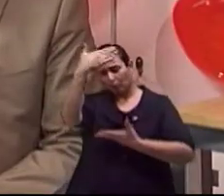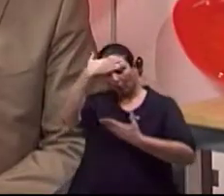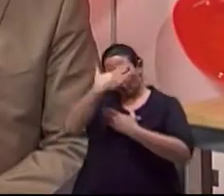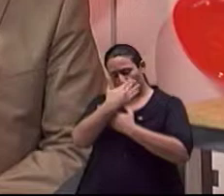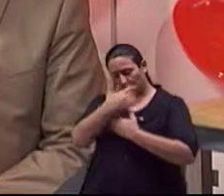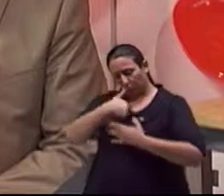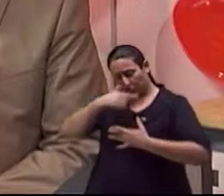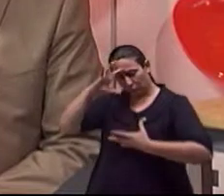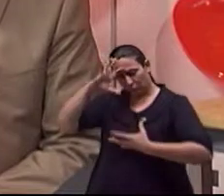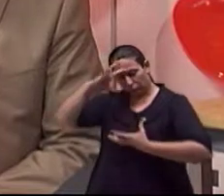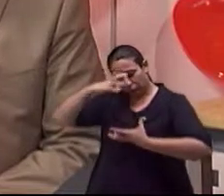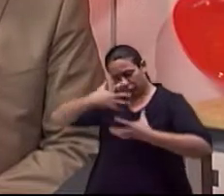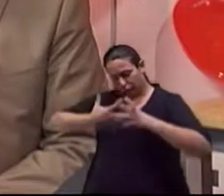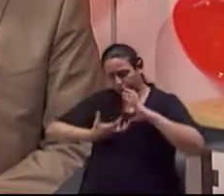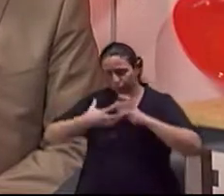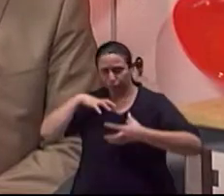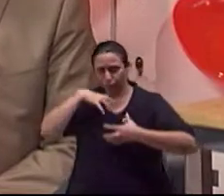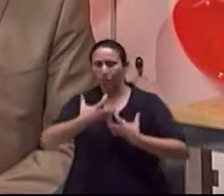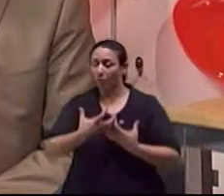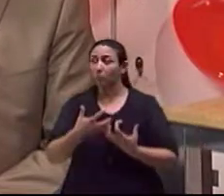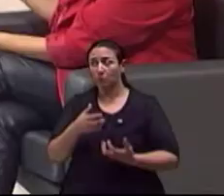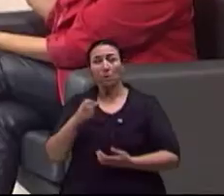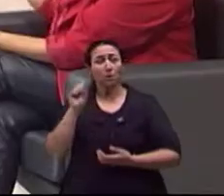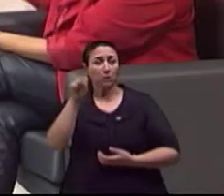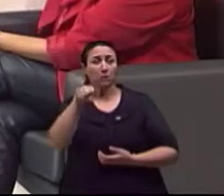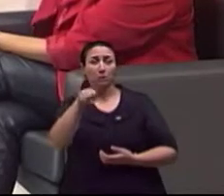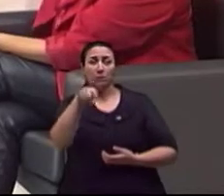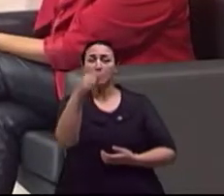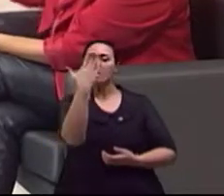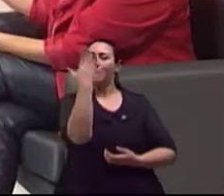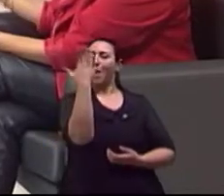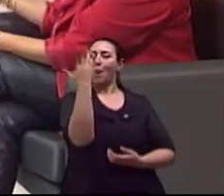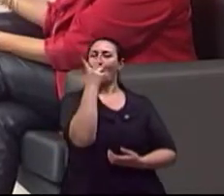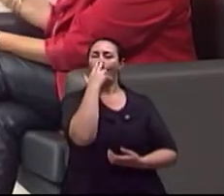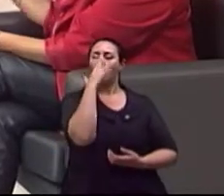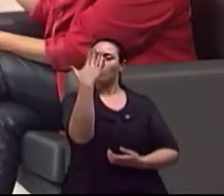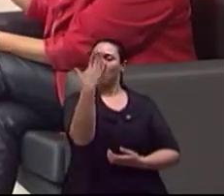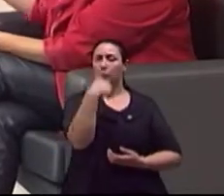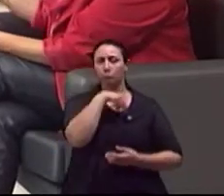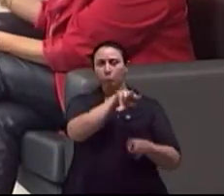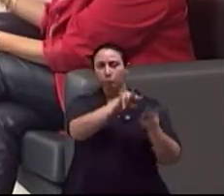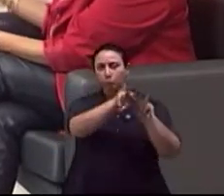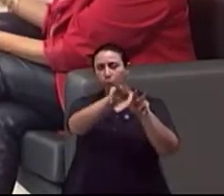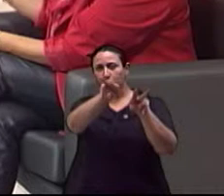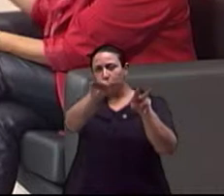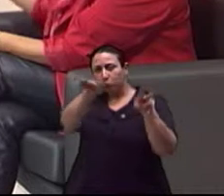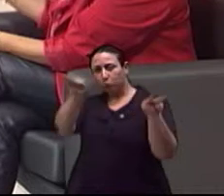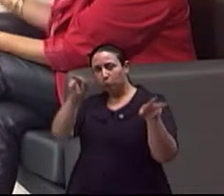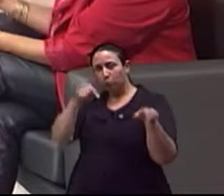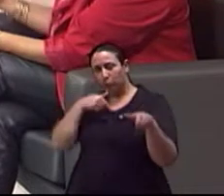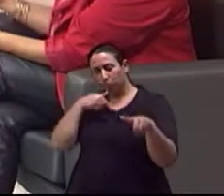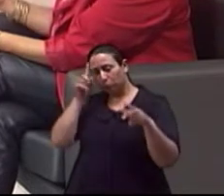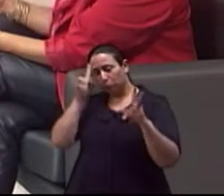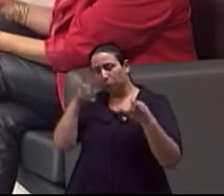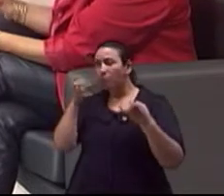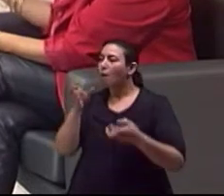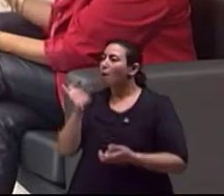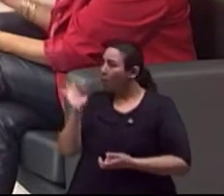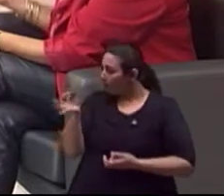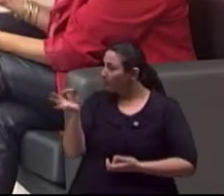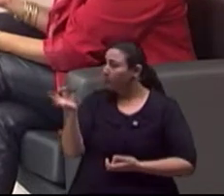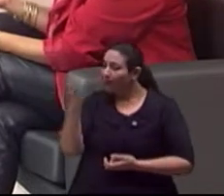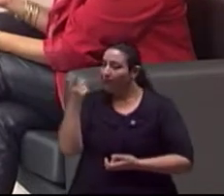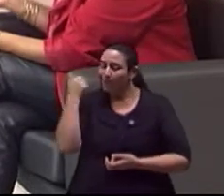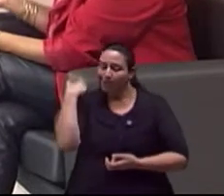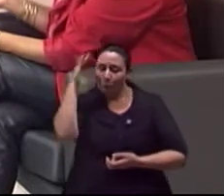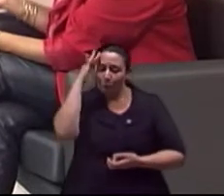o nosso principal espelho Ah claro porque aí se eu estou enxergando e estou decodificando que aquela pessoa ali é